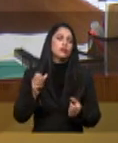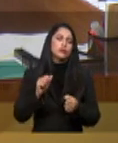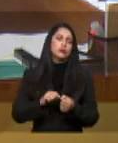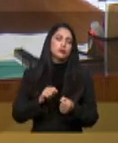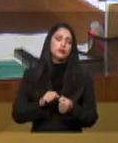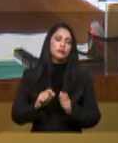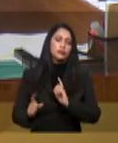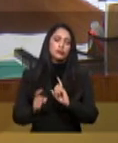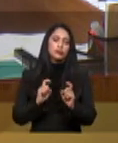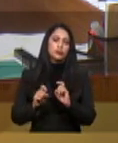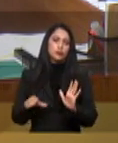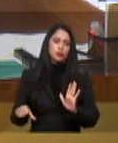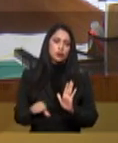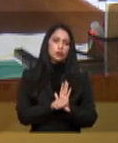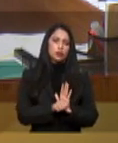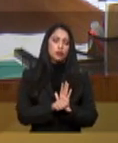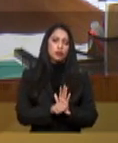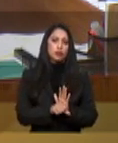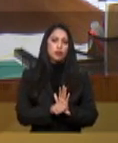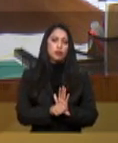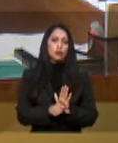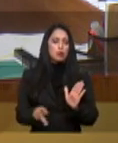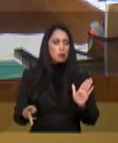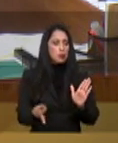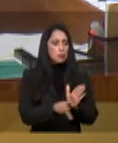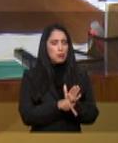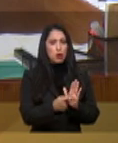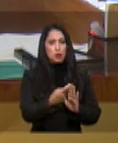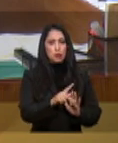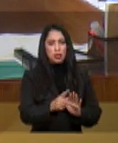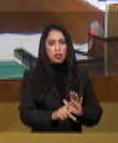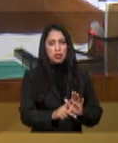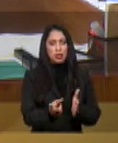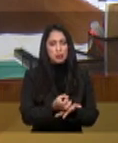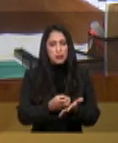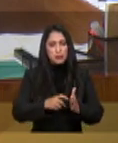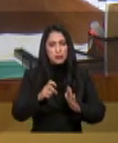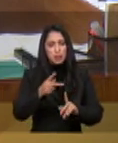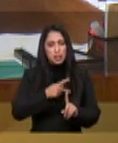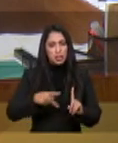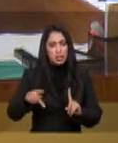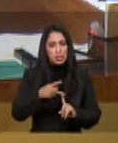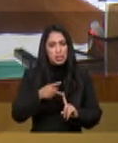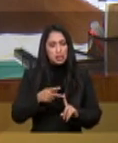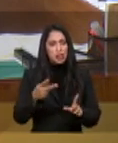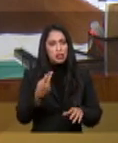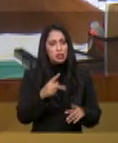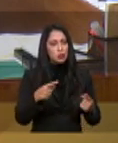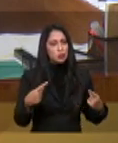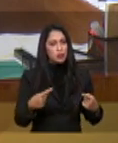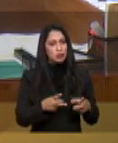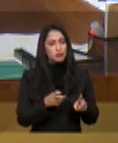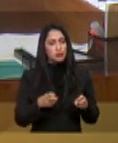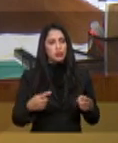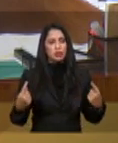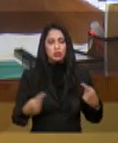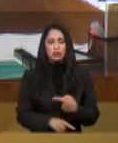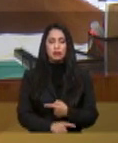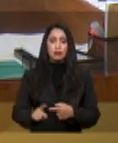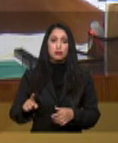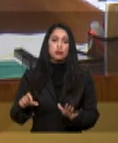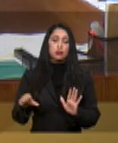estender aos crimes de apropriação indébita e sonegação previdenciária idêntica solução já prevista para os demais delitos contra a